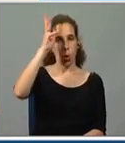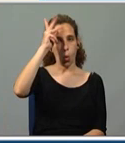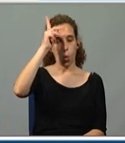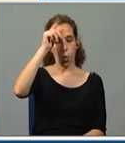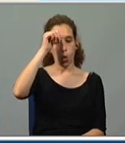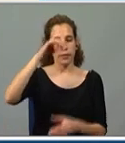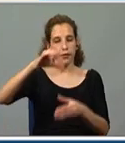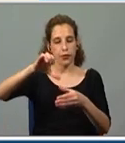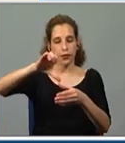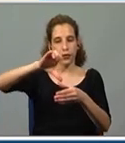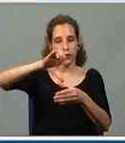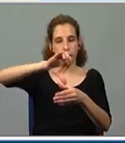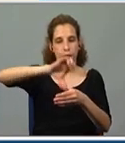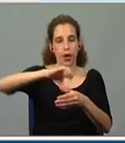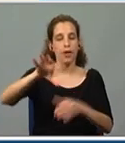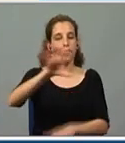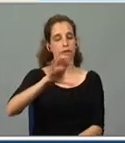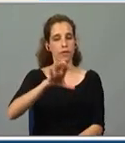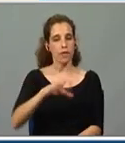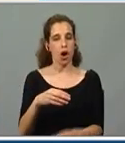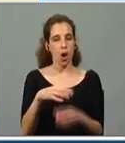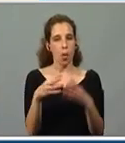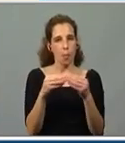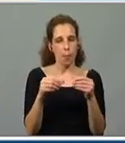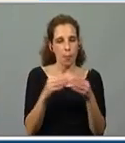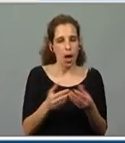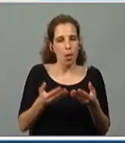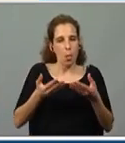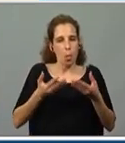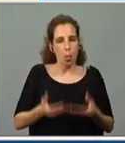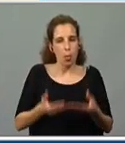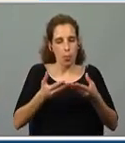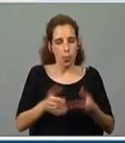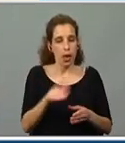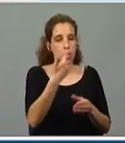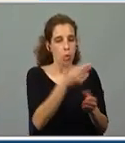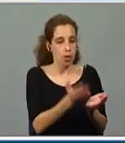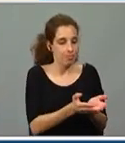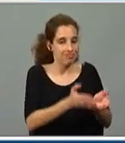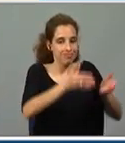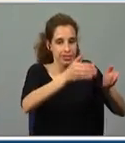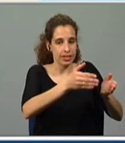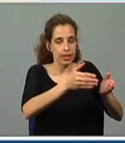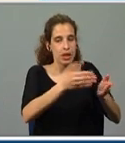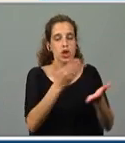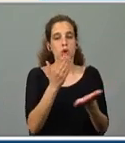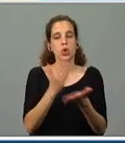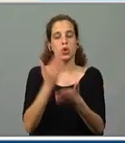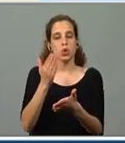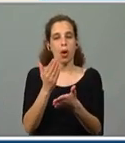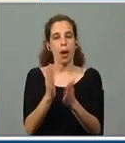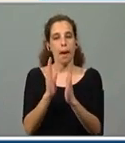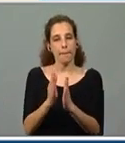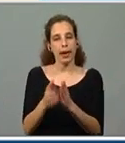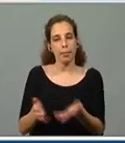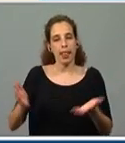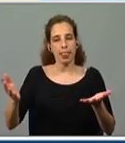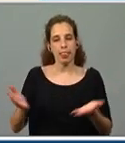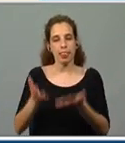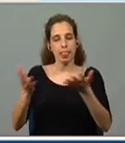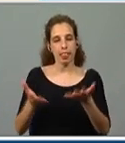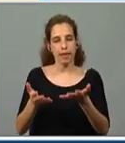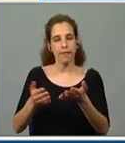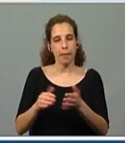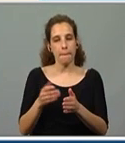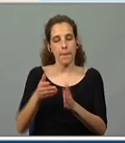o leite, de forma a que os componentes mais pesados vão ficar no primeiro recipiente e só a parte mais leve é